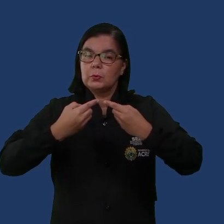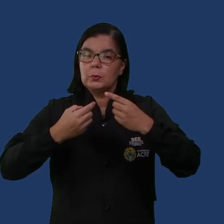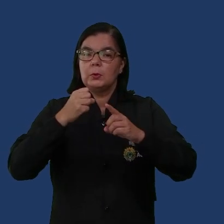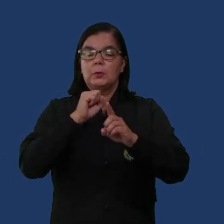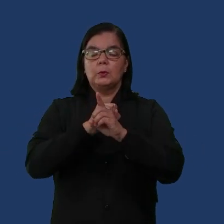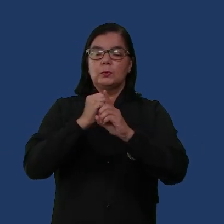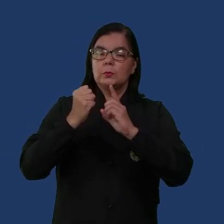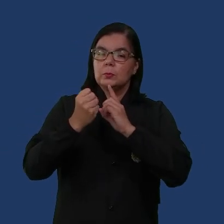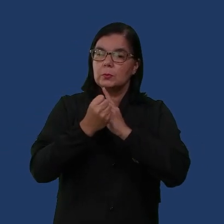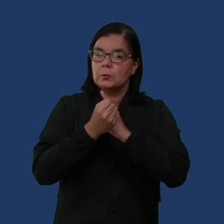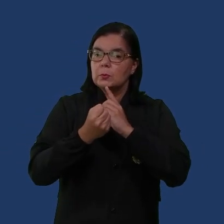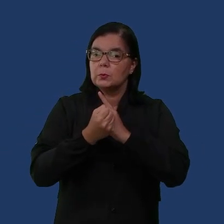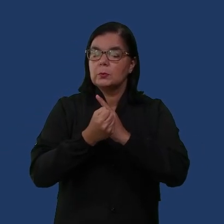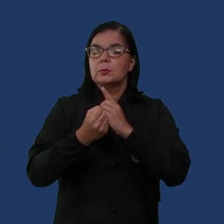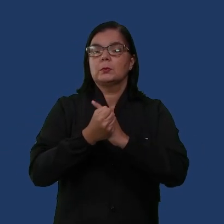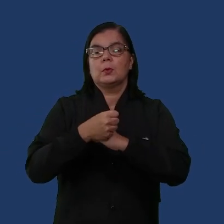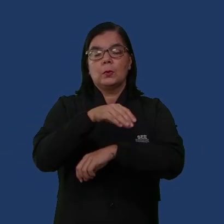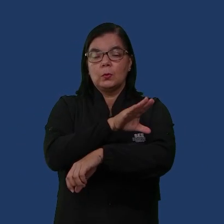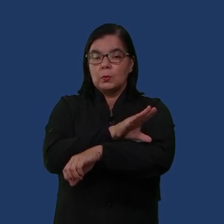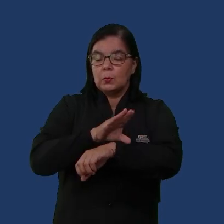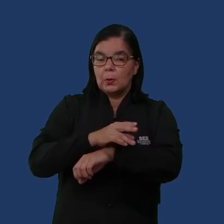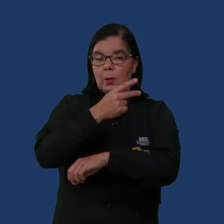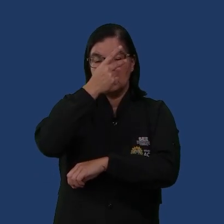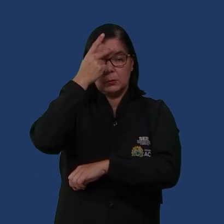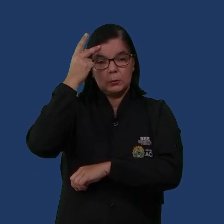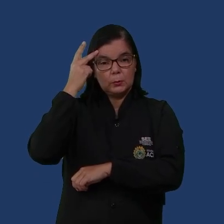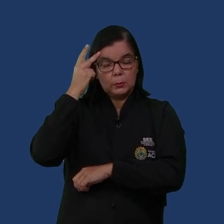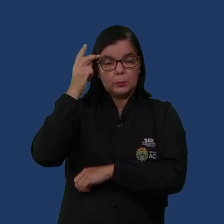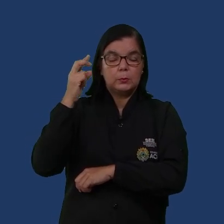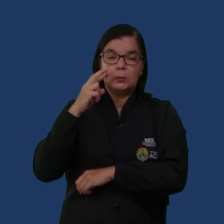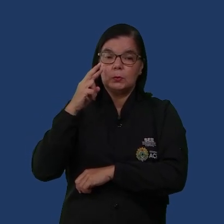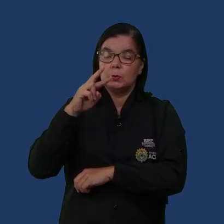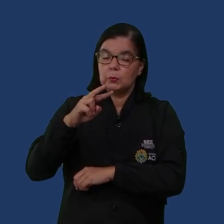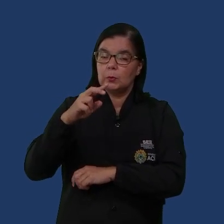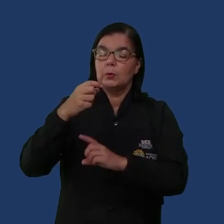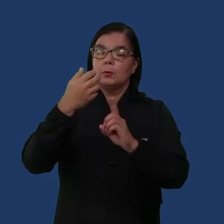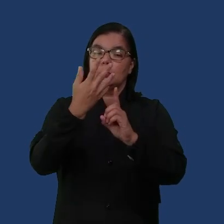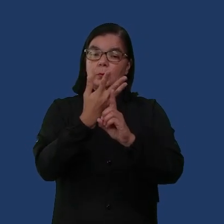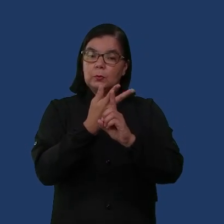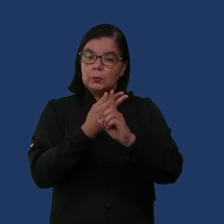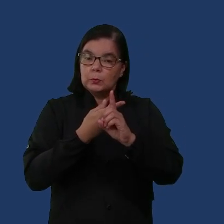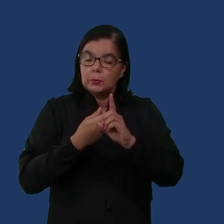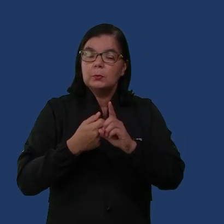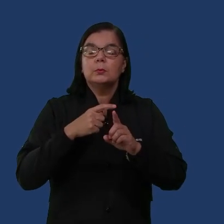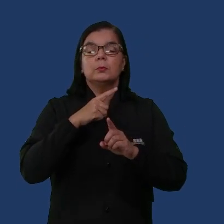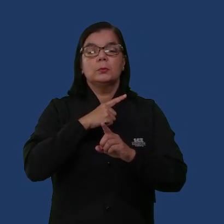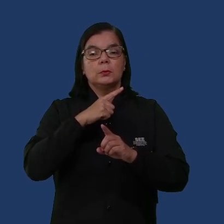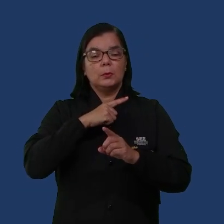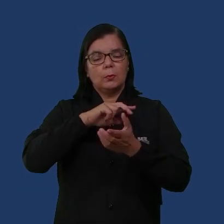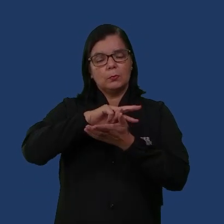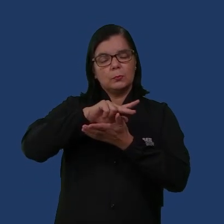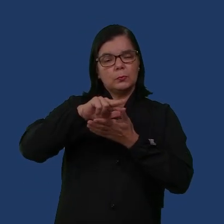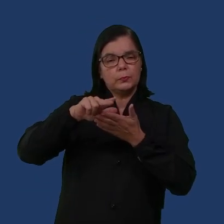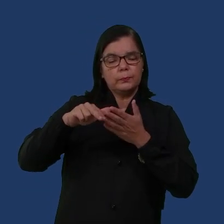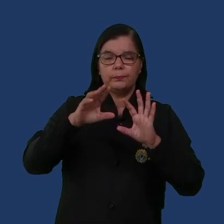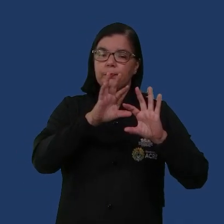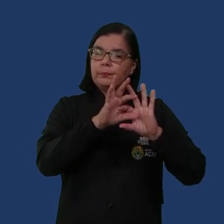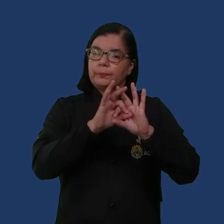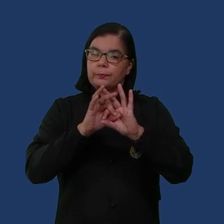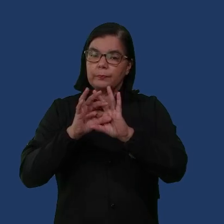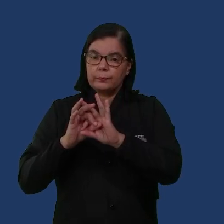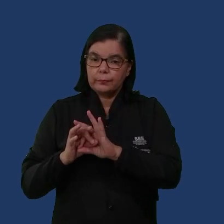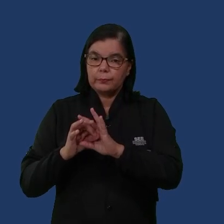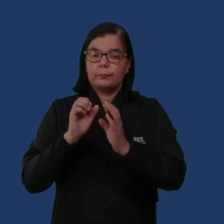social, cultural, em quem acompanha esse artista, né? Então tem aí diversos